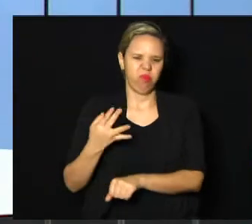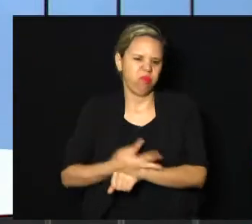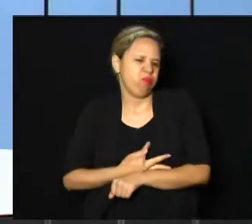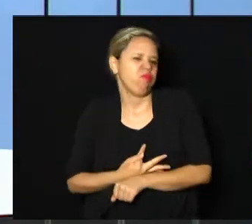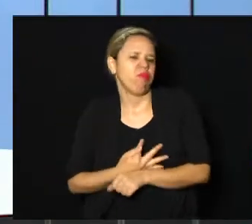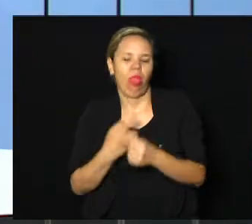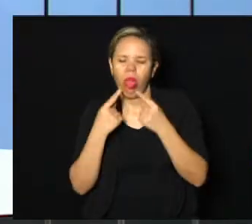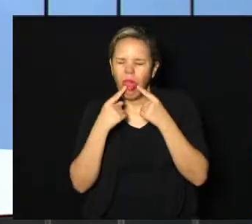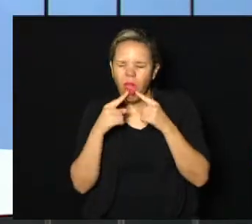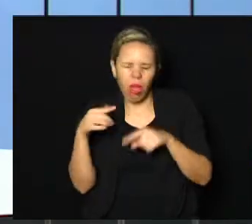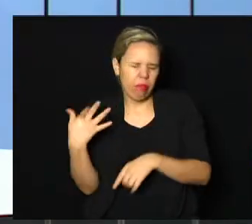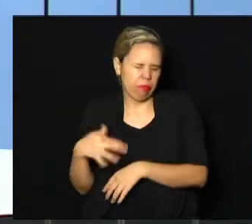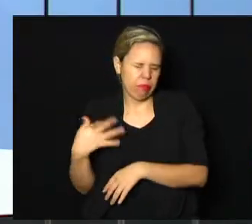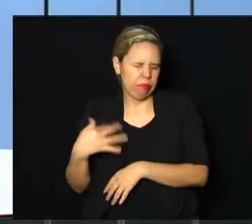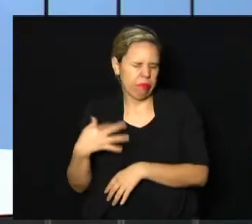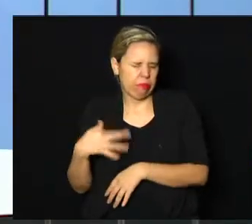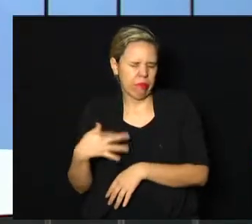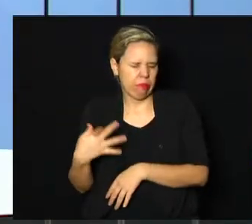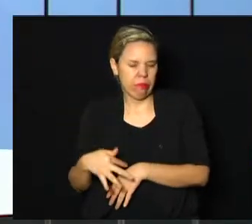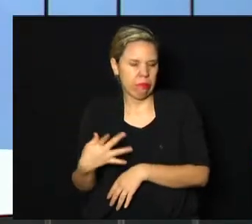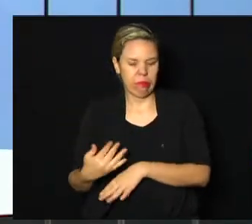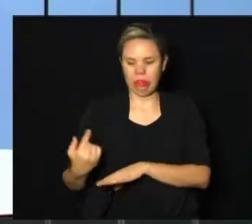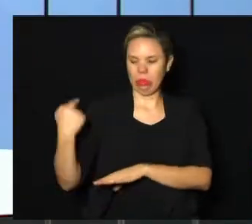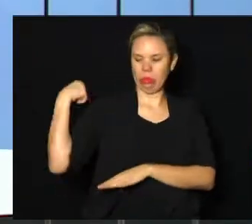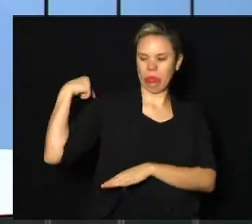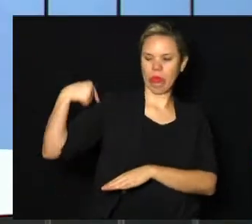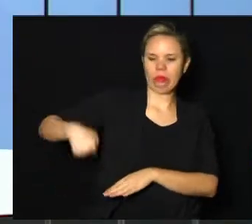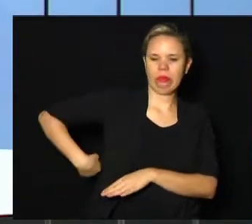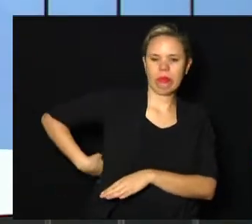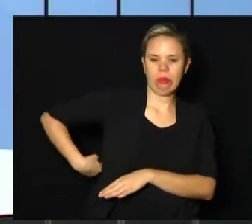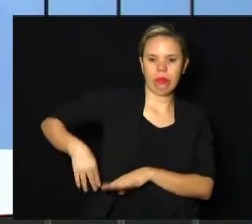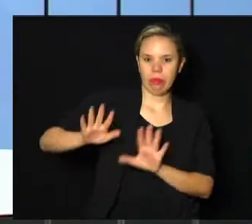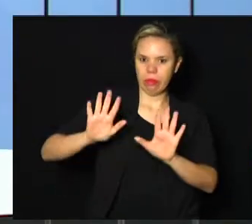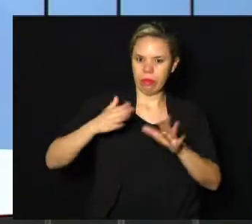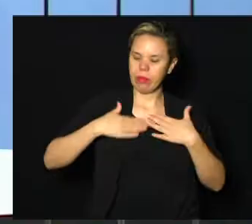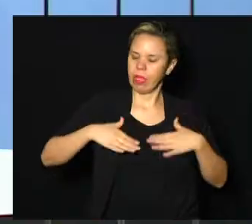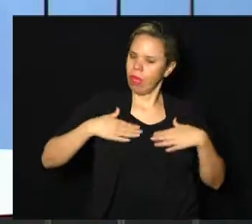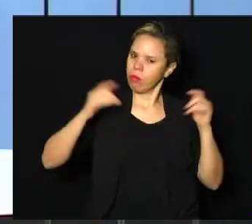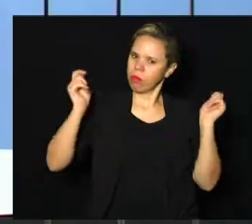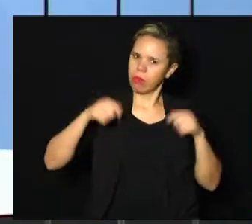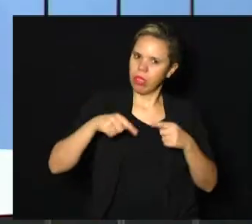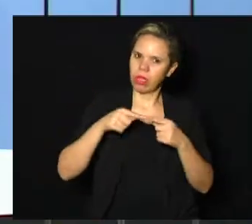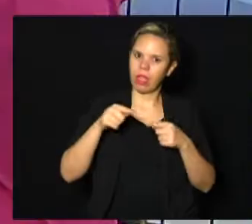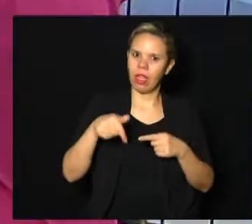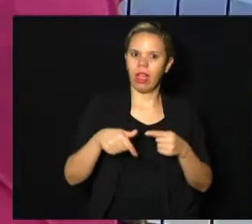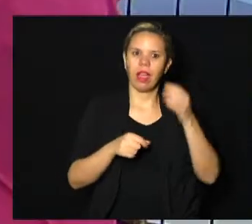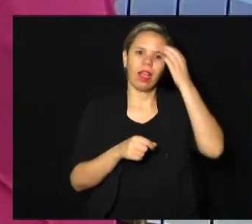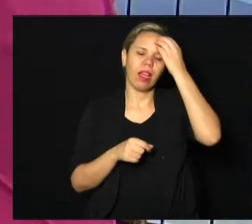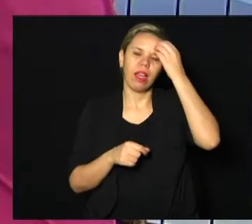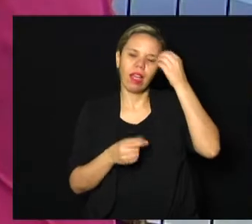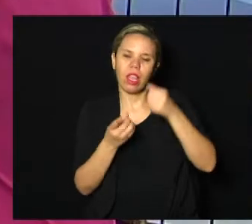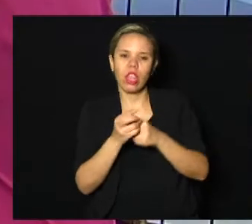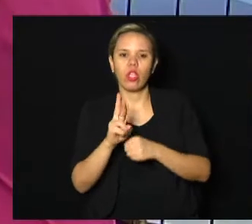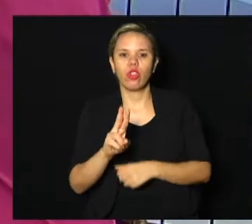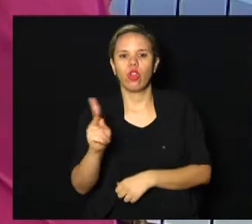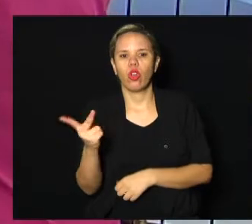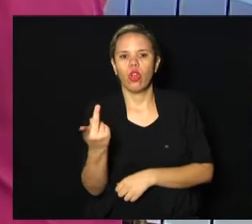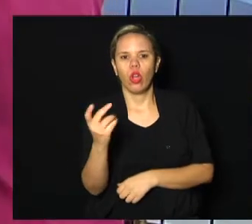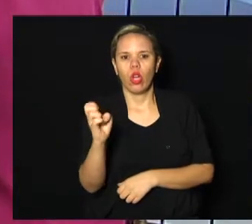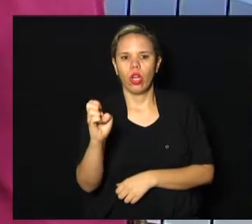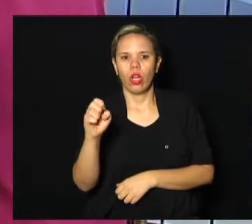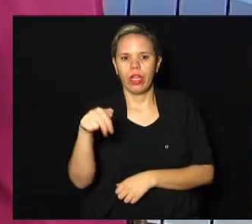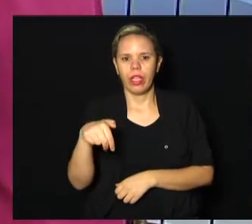Ela reclama, né? Dá uma dorzinha aqui atrás, né? Mas calma que tem um jeito. Comigo aqui, ó, quem tá? Doutor Henrique, tudo